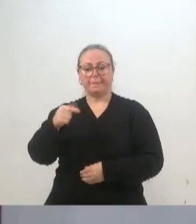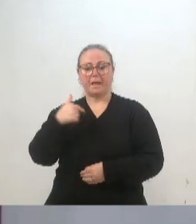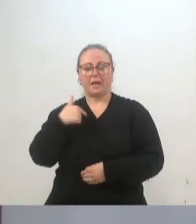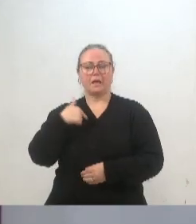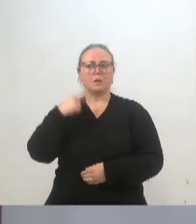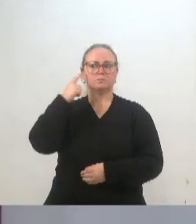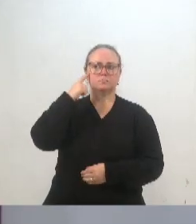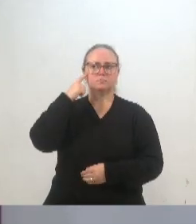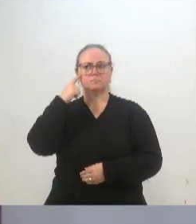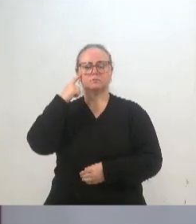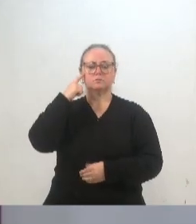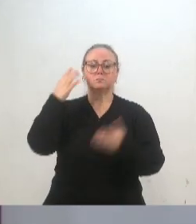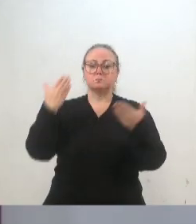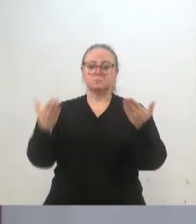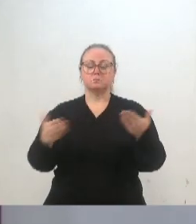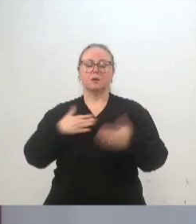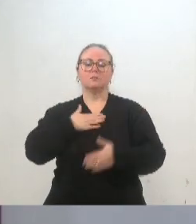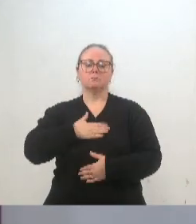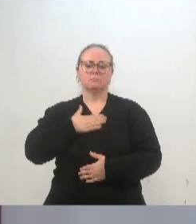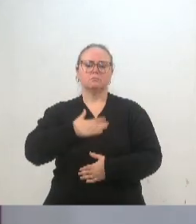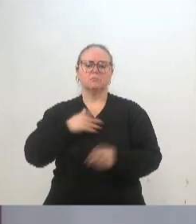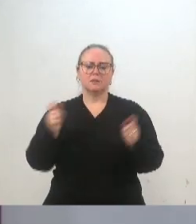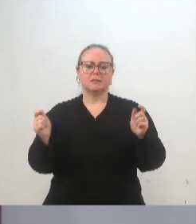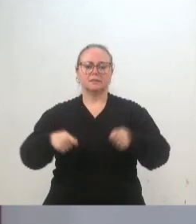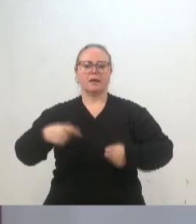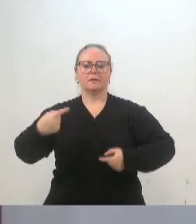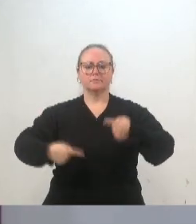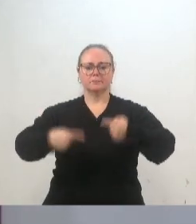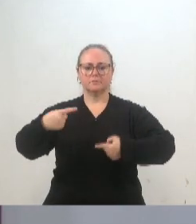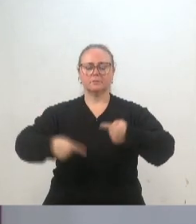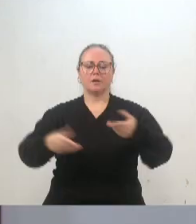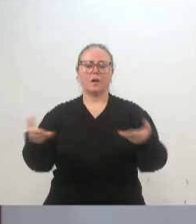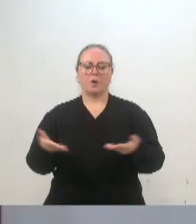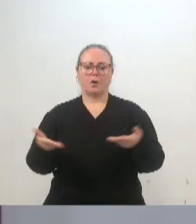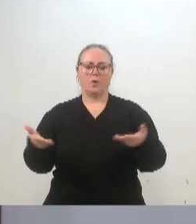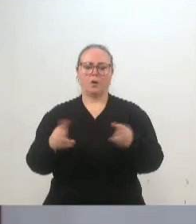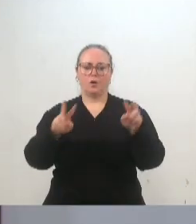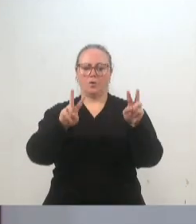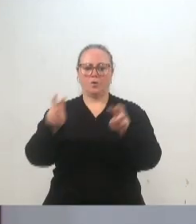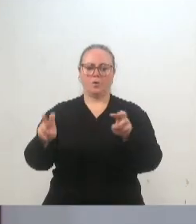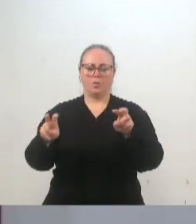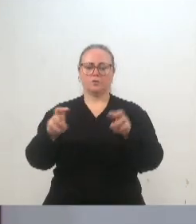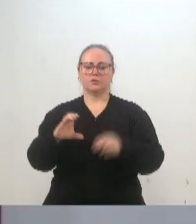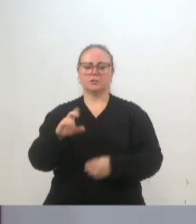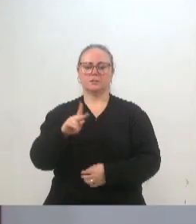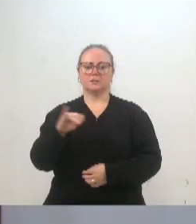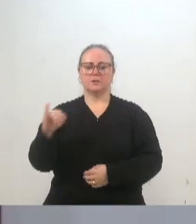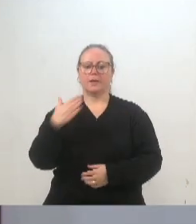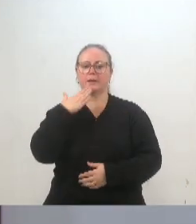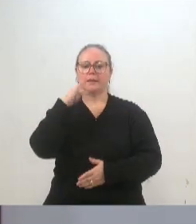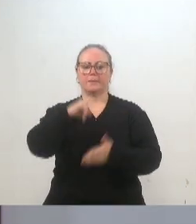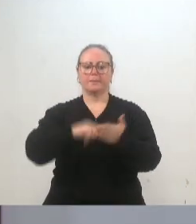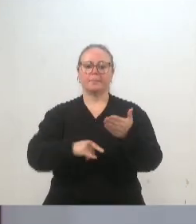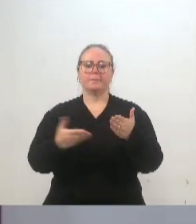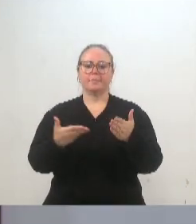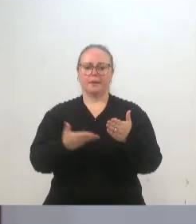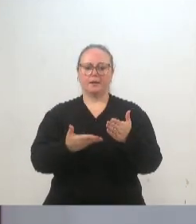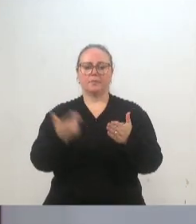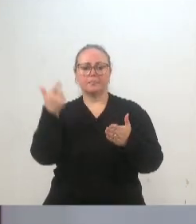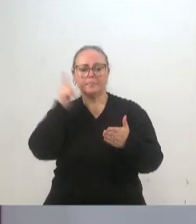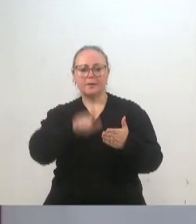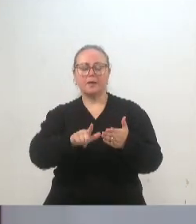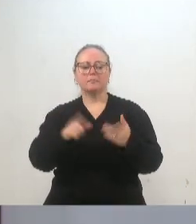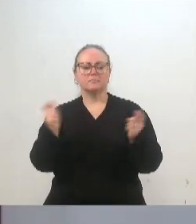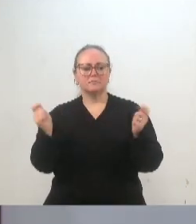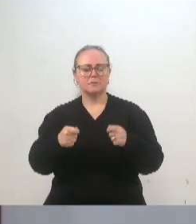suscitei. Gostaria que tivéssemos discutido já hoje na CPI esse requerimento, para ter esse